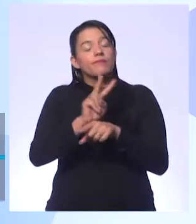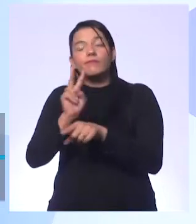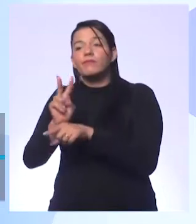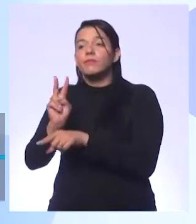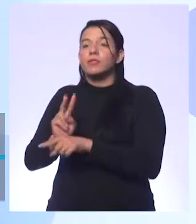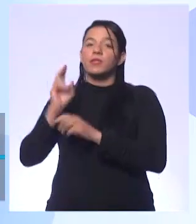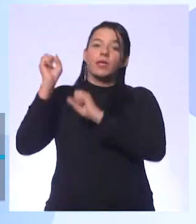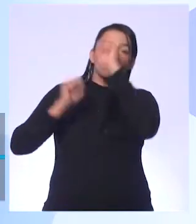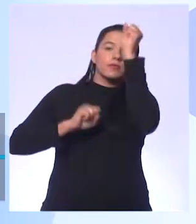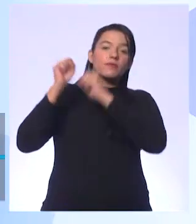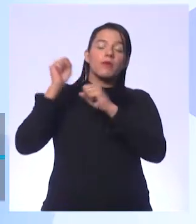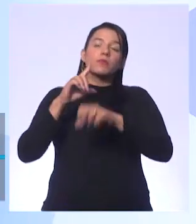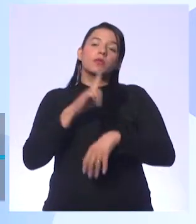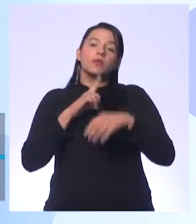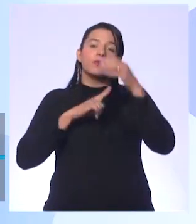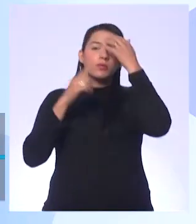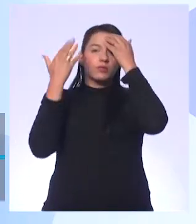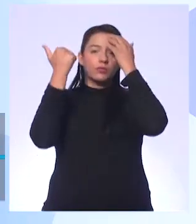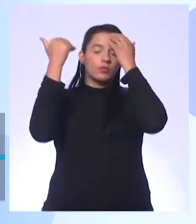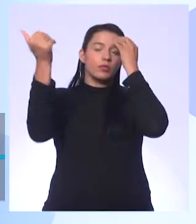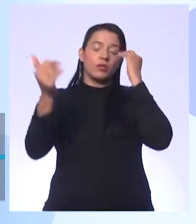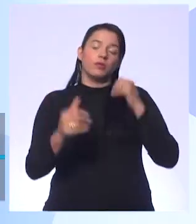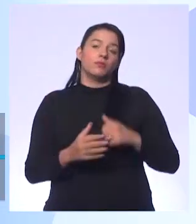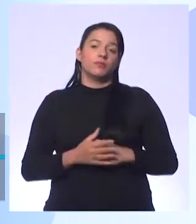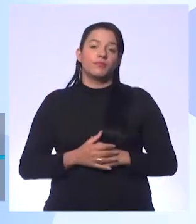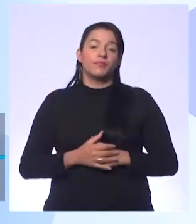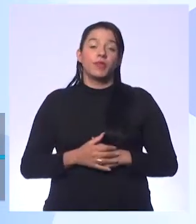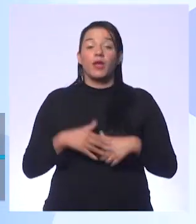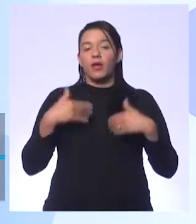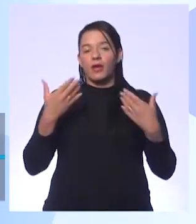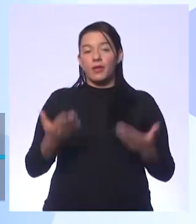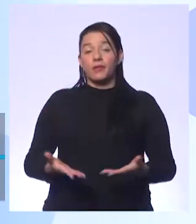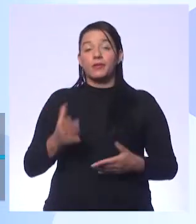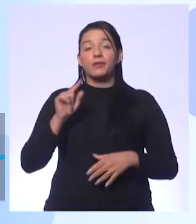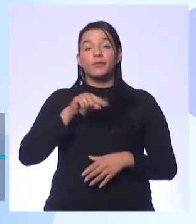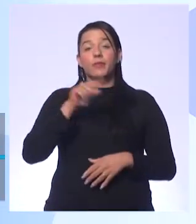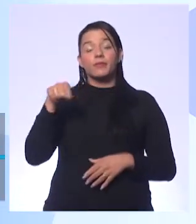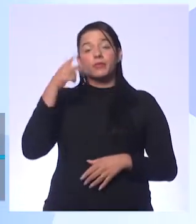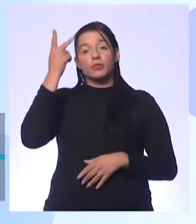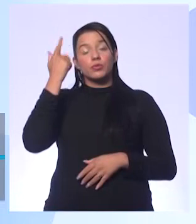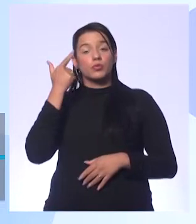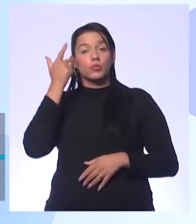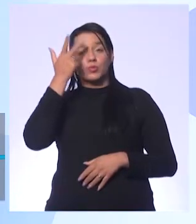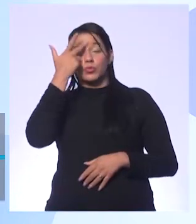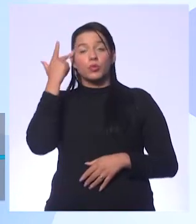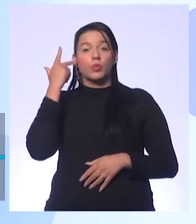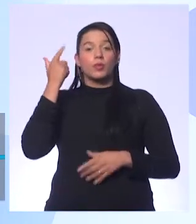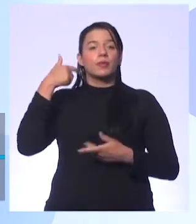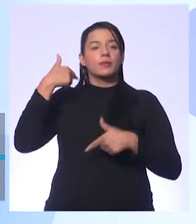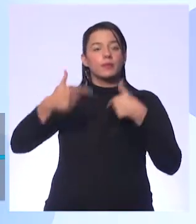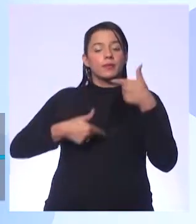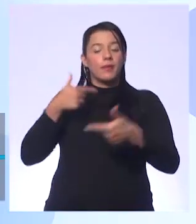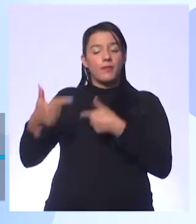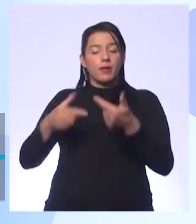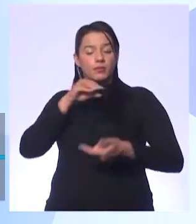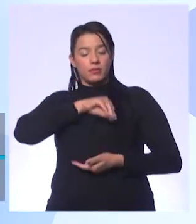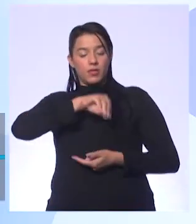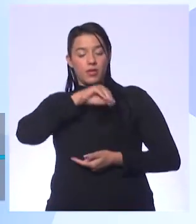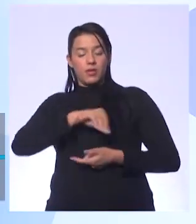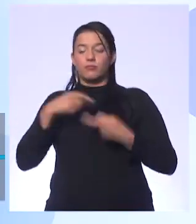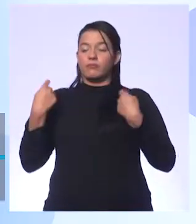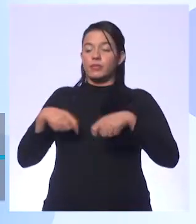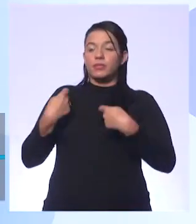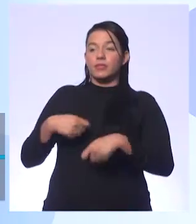ter sucesso. Só isso. Só que aí, como que um trabalhador que precisa do seu salário vai ficar lá no